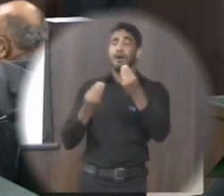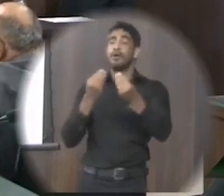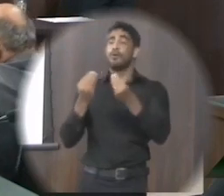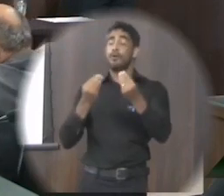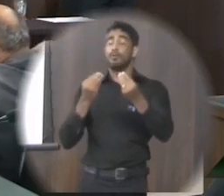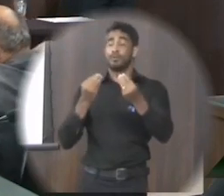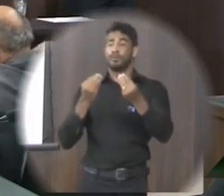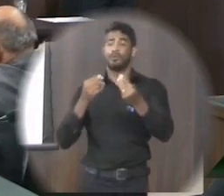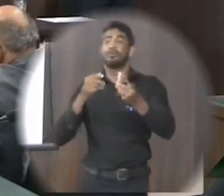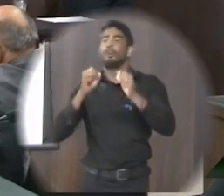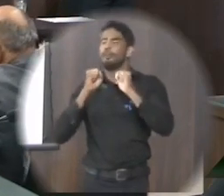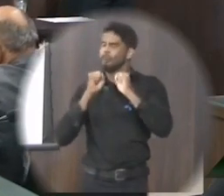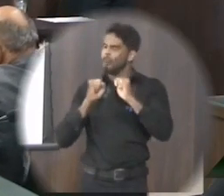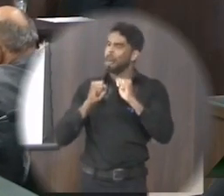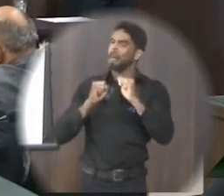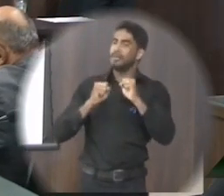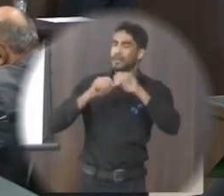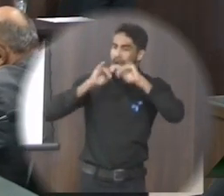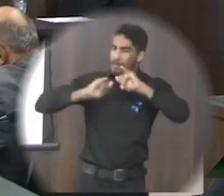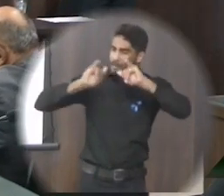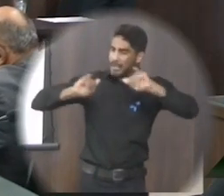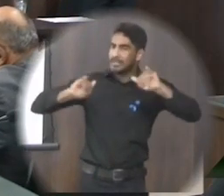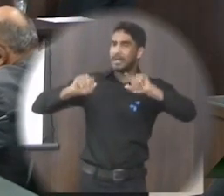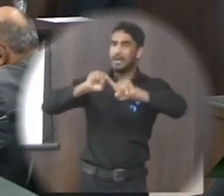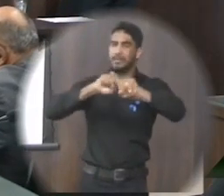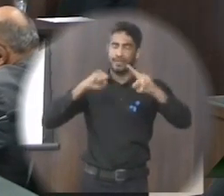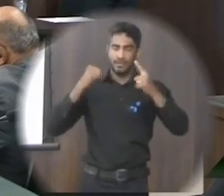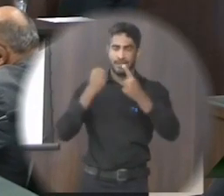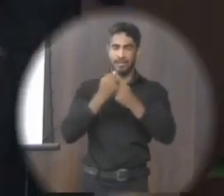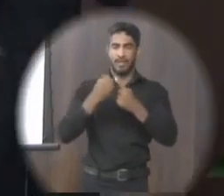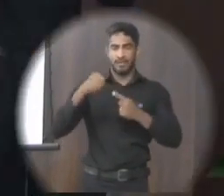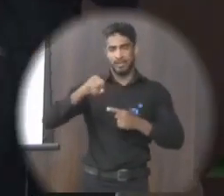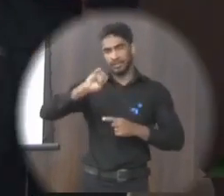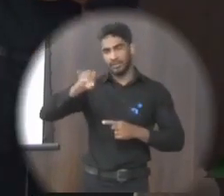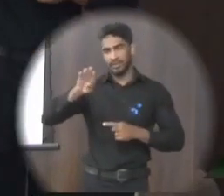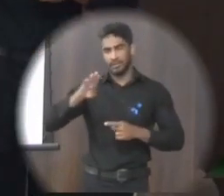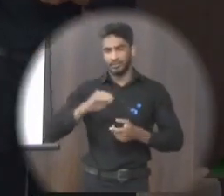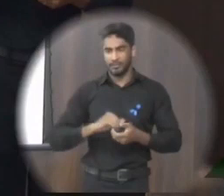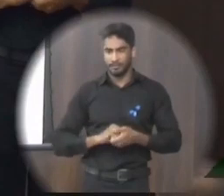que a gente pudesse estar atento e passar para a sociedade em geral. Obrigado, senhor presidente.